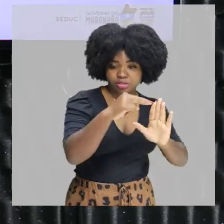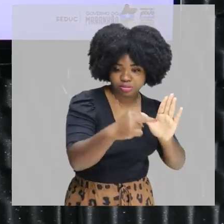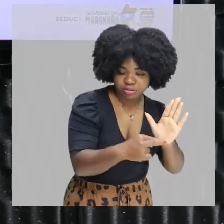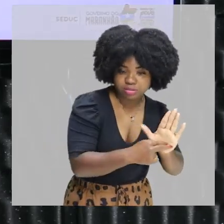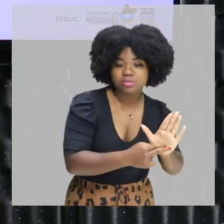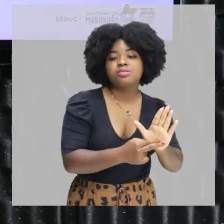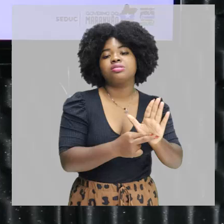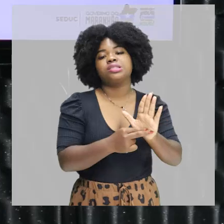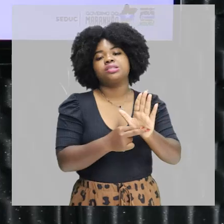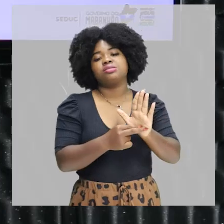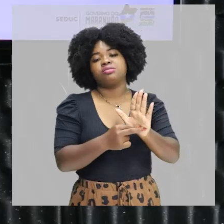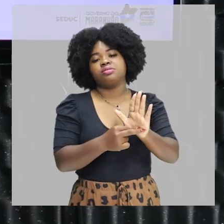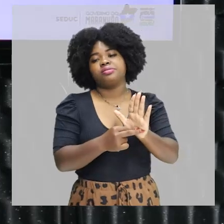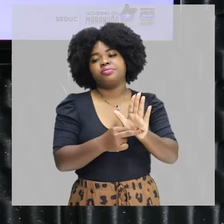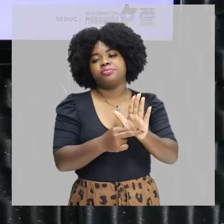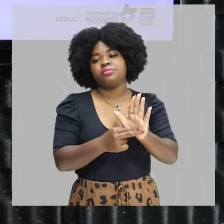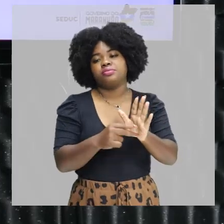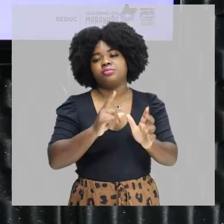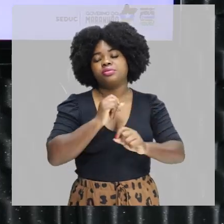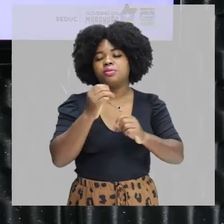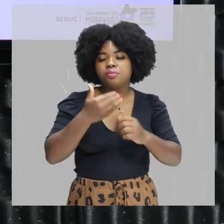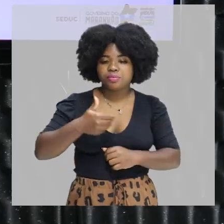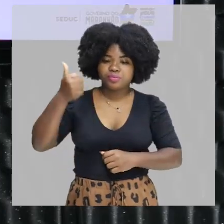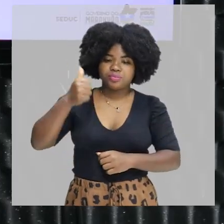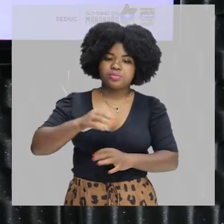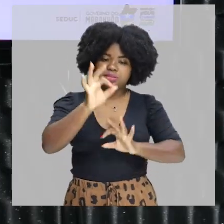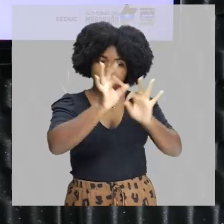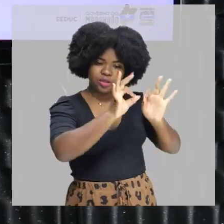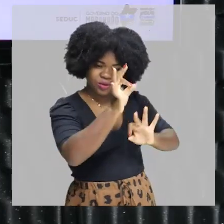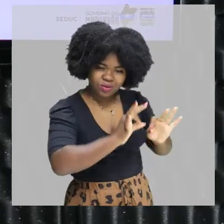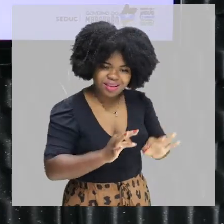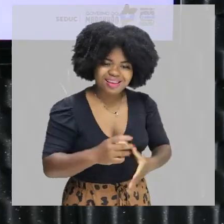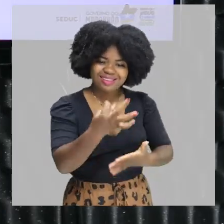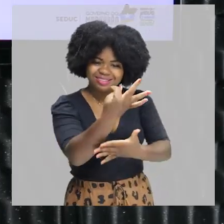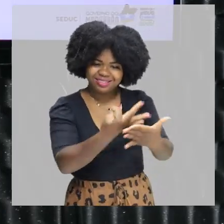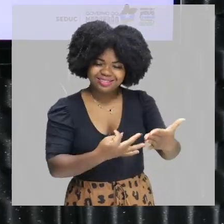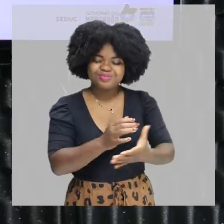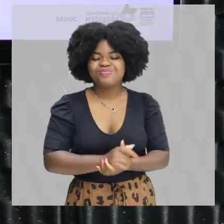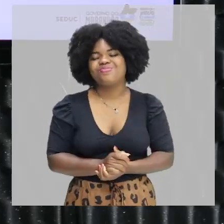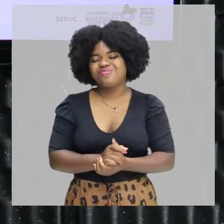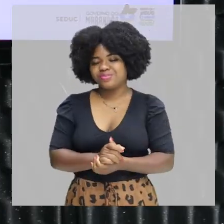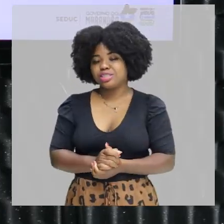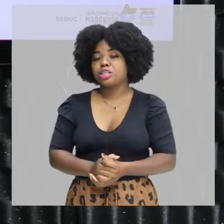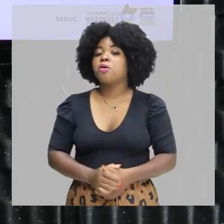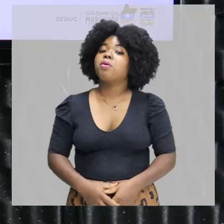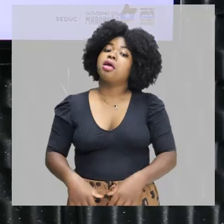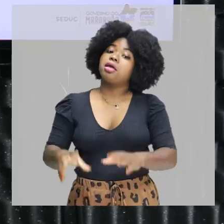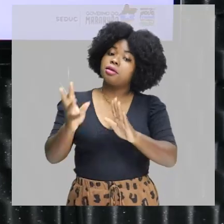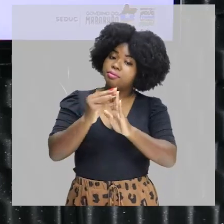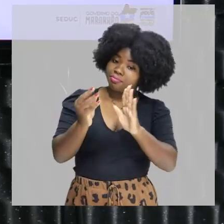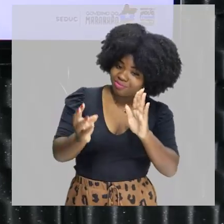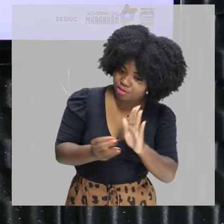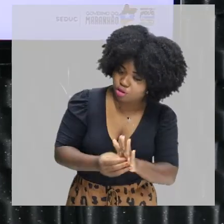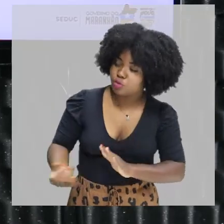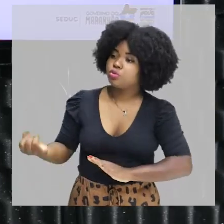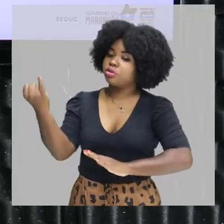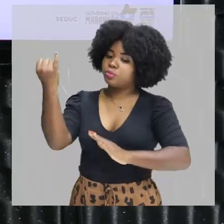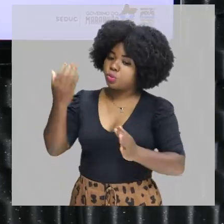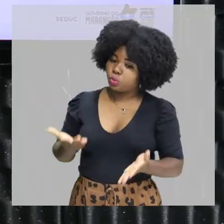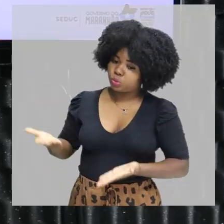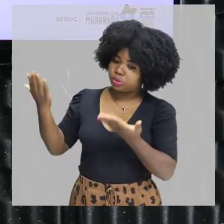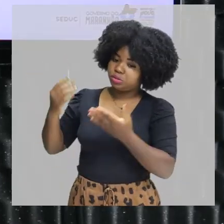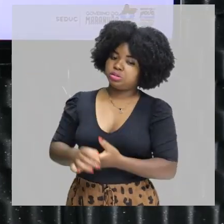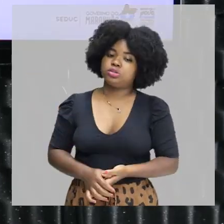vem mensurar e trazer o que há de melhor nessa construção textual. Então, a regência é um assunto importante, lembrando que não existe só regência